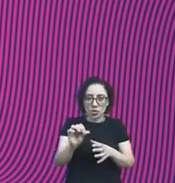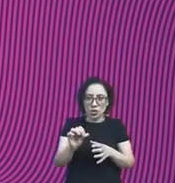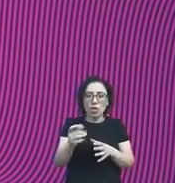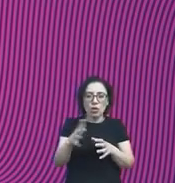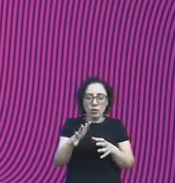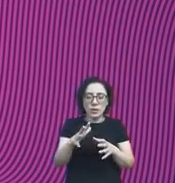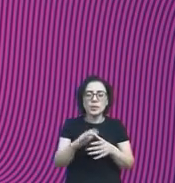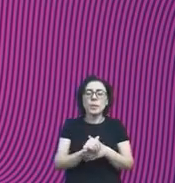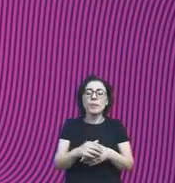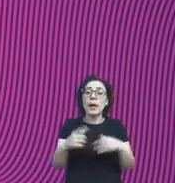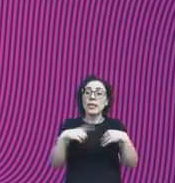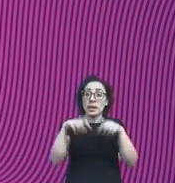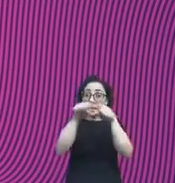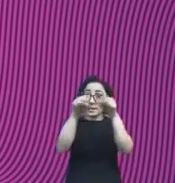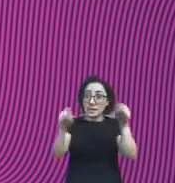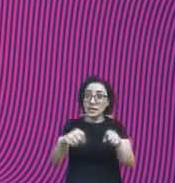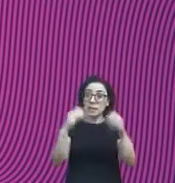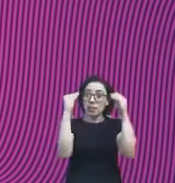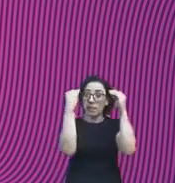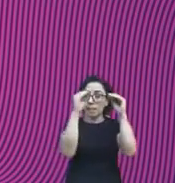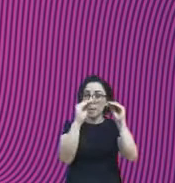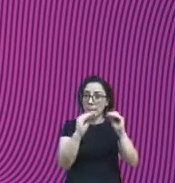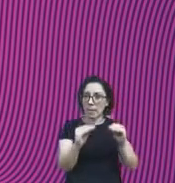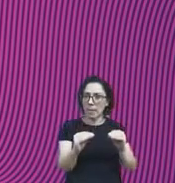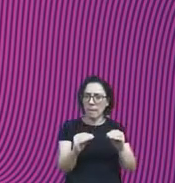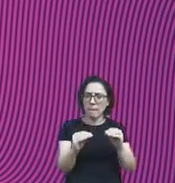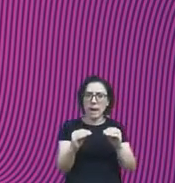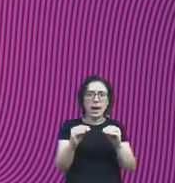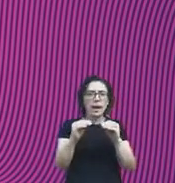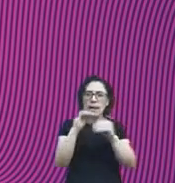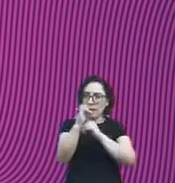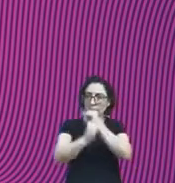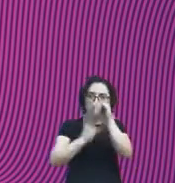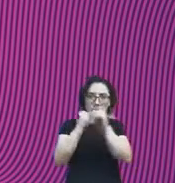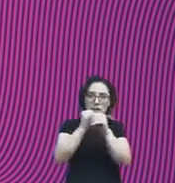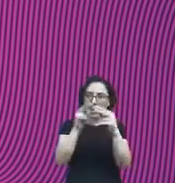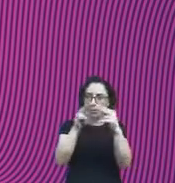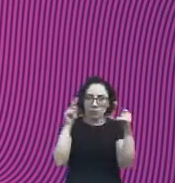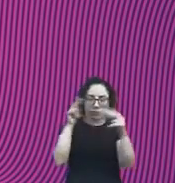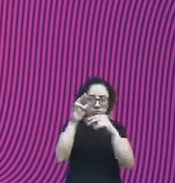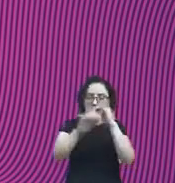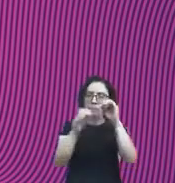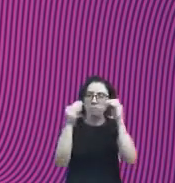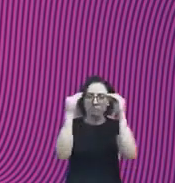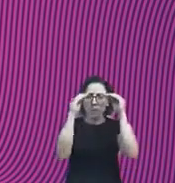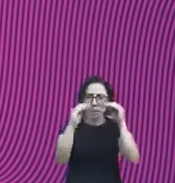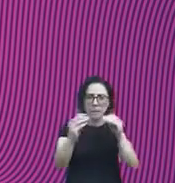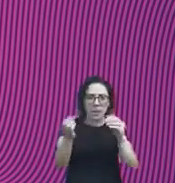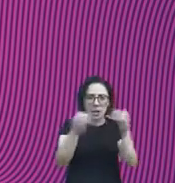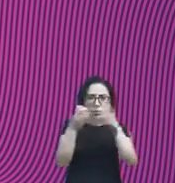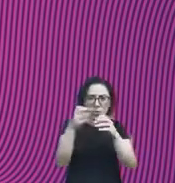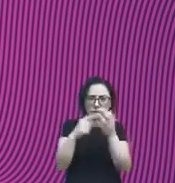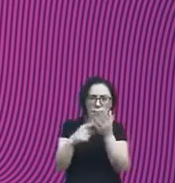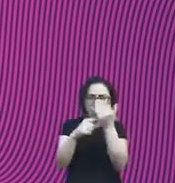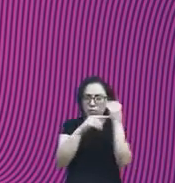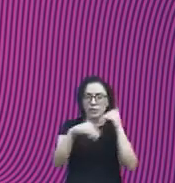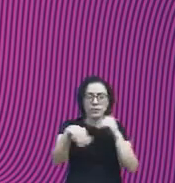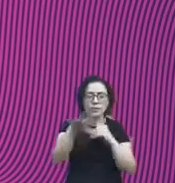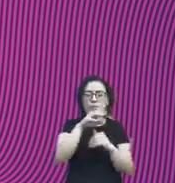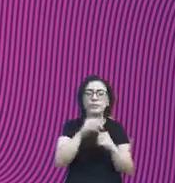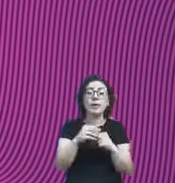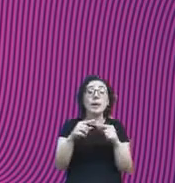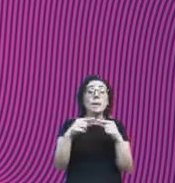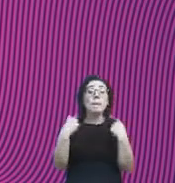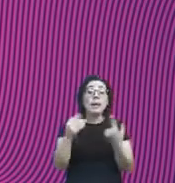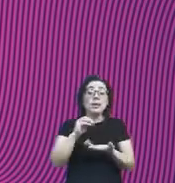eles são online o tempo todo, atualizados, mas não havia divulgação pública. Nós